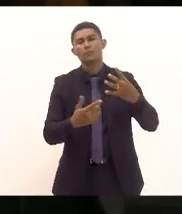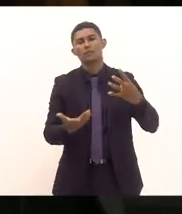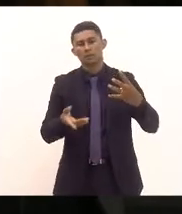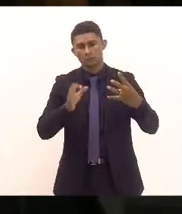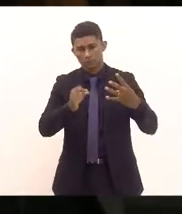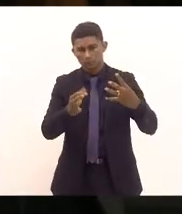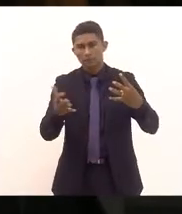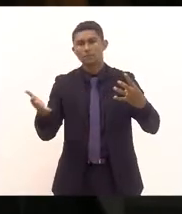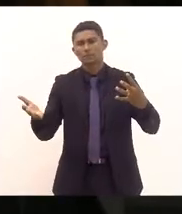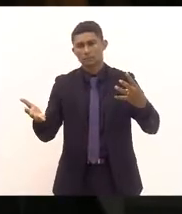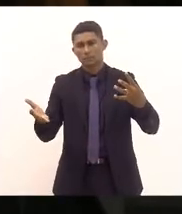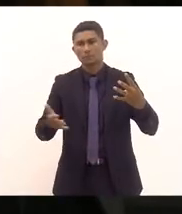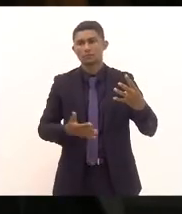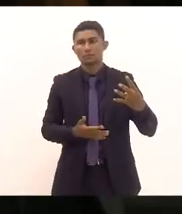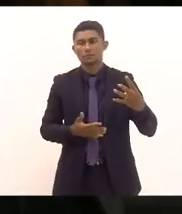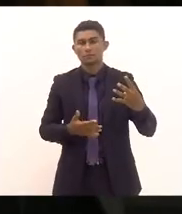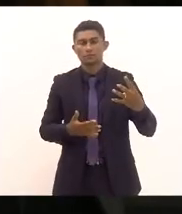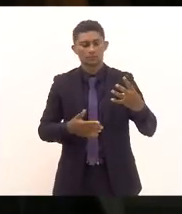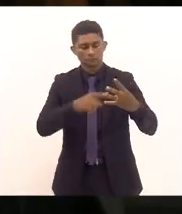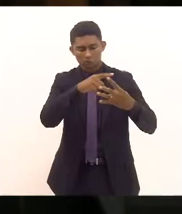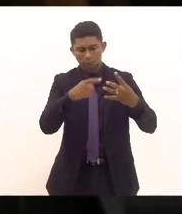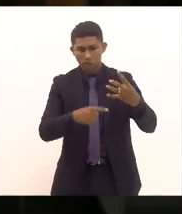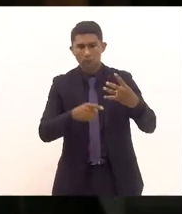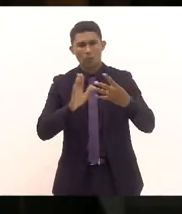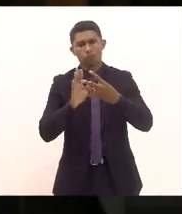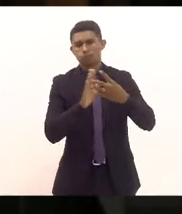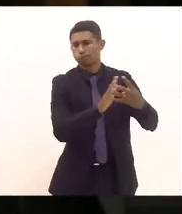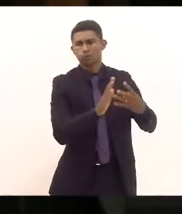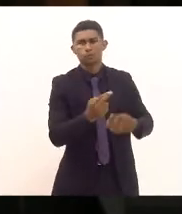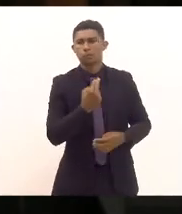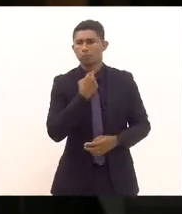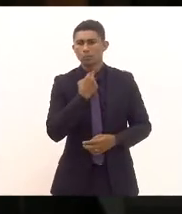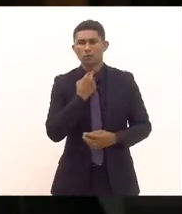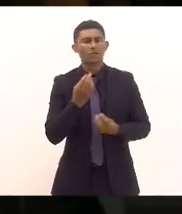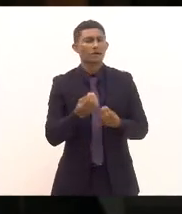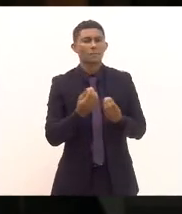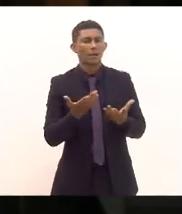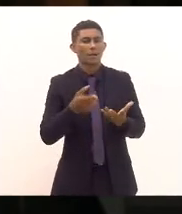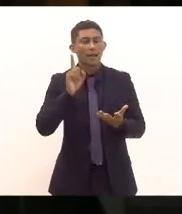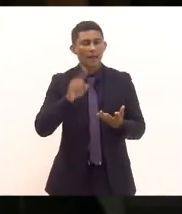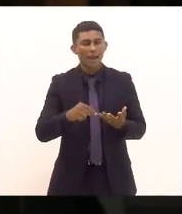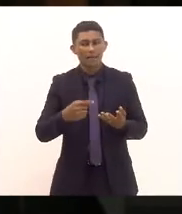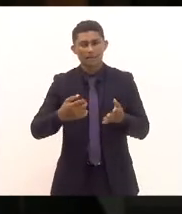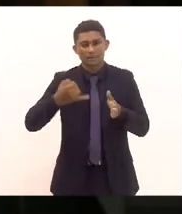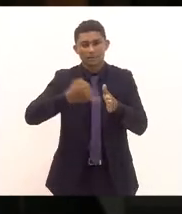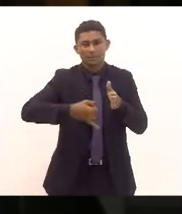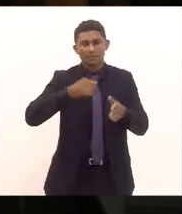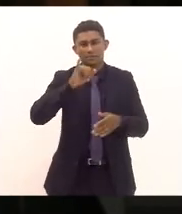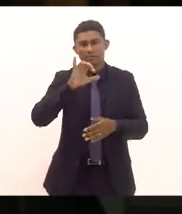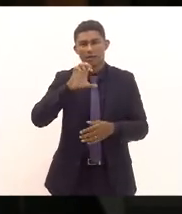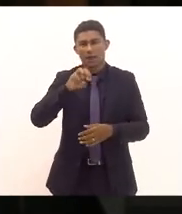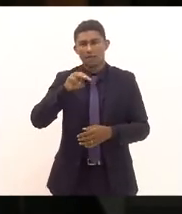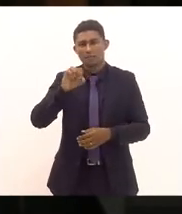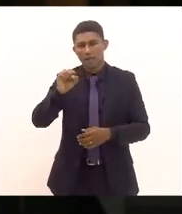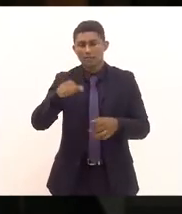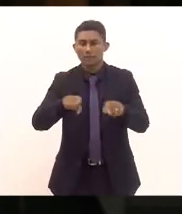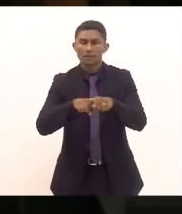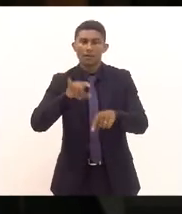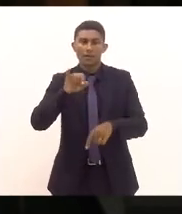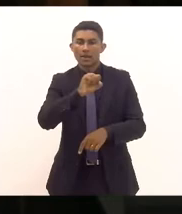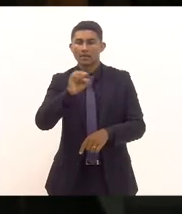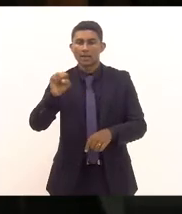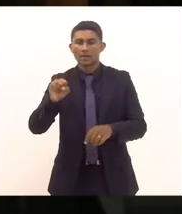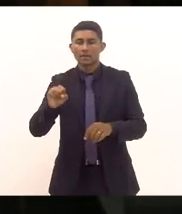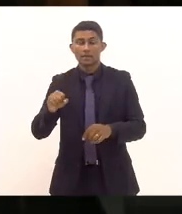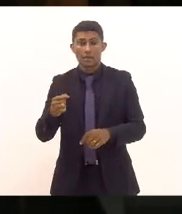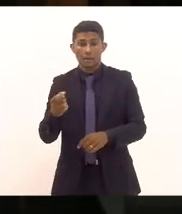serviços essenciais e indispensáveis para segurar as alíquotas de ICMS e ISS